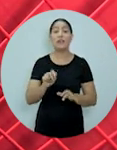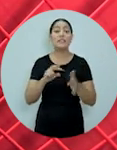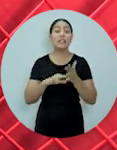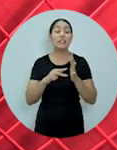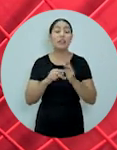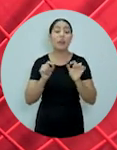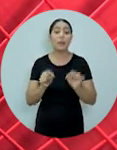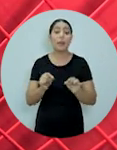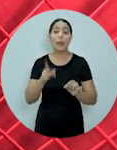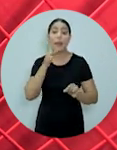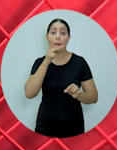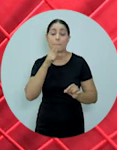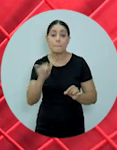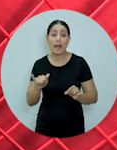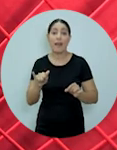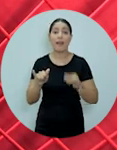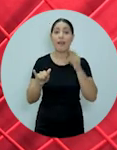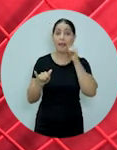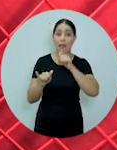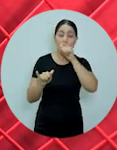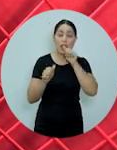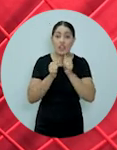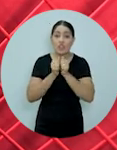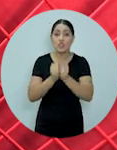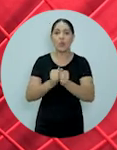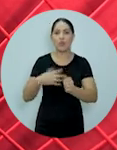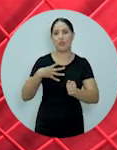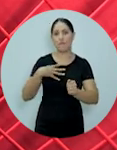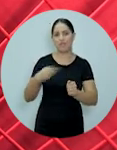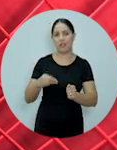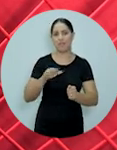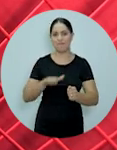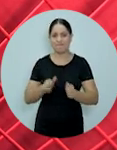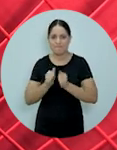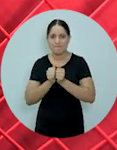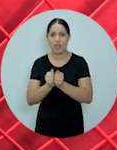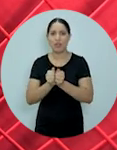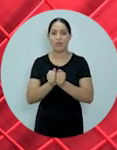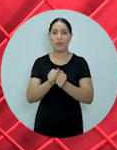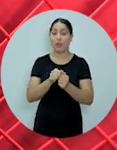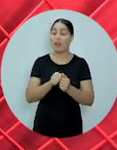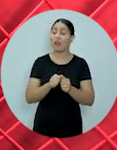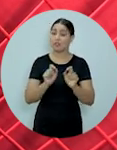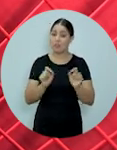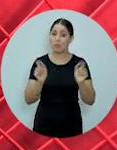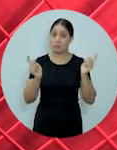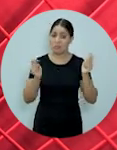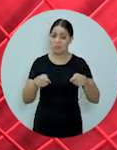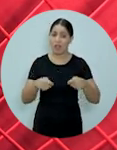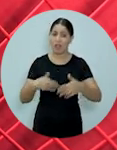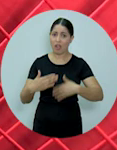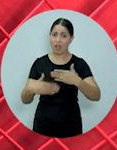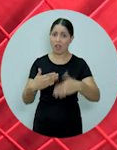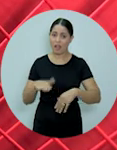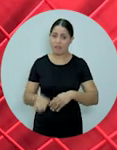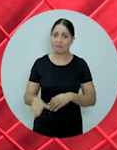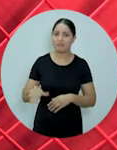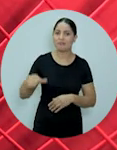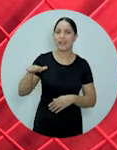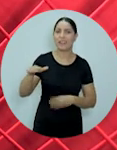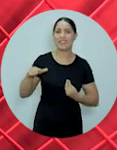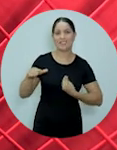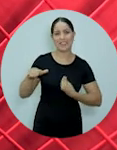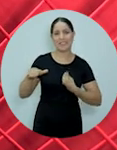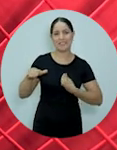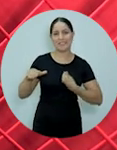mais próximo possível a parentalidade do seu filho. É estar o mais próximo possível na vida do seu filho,